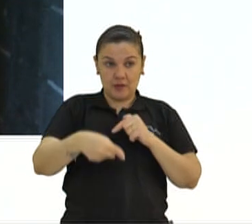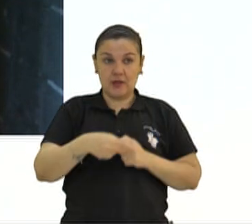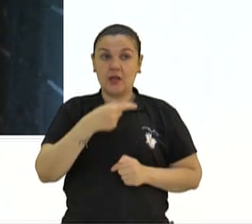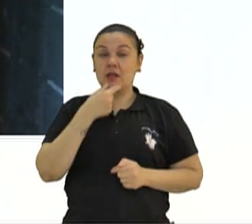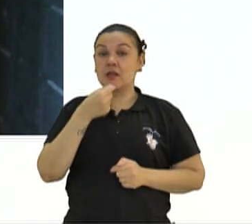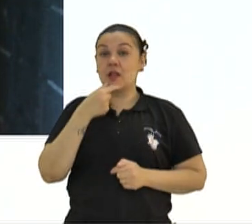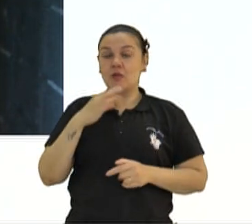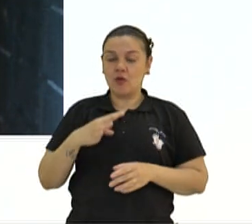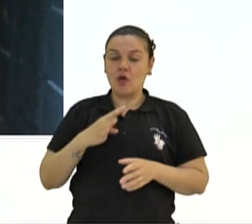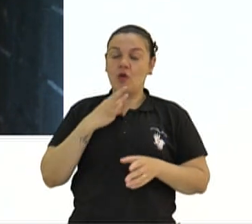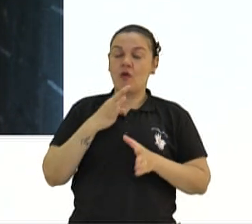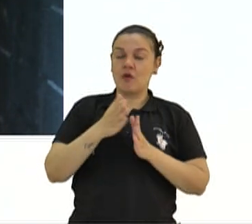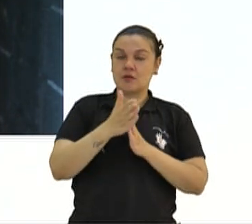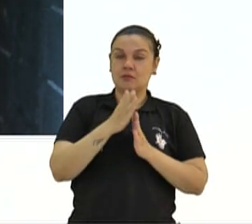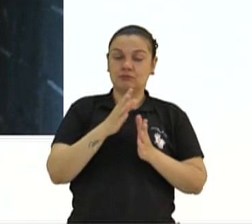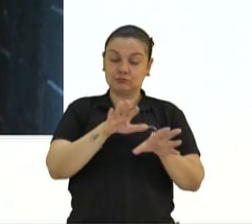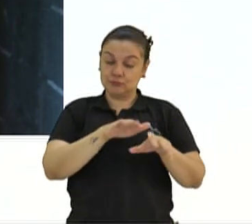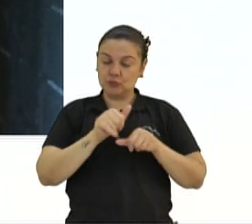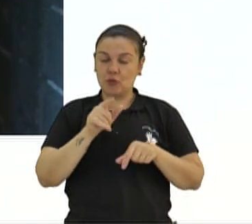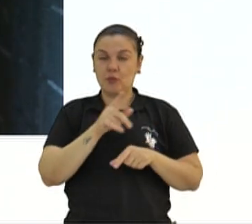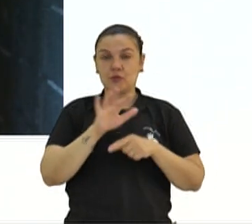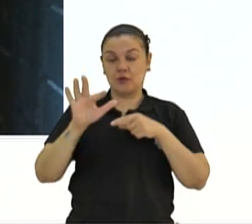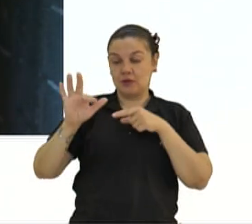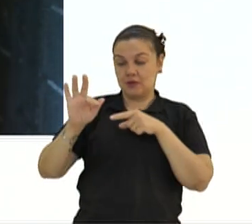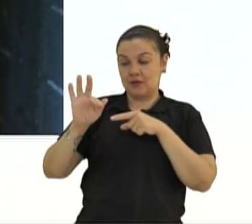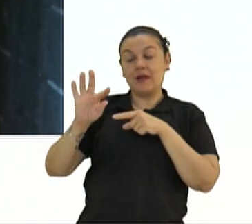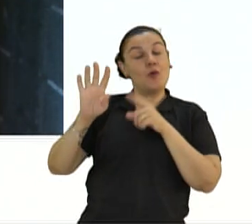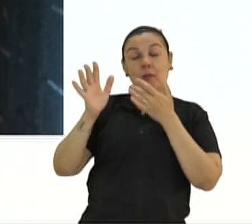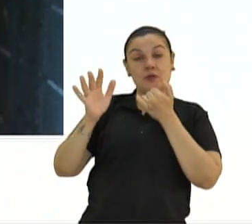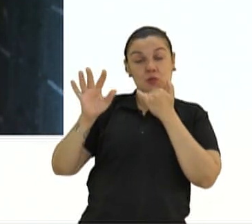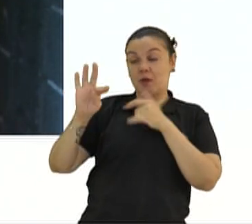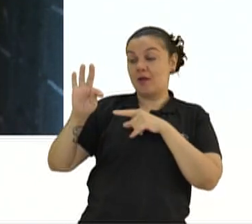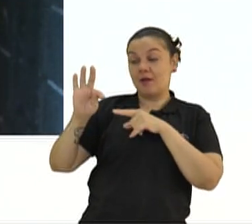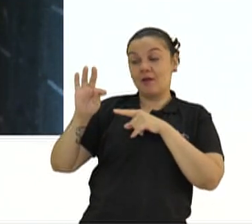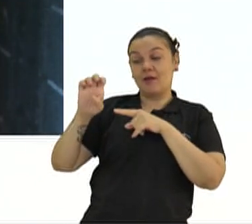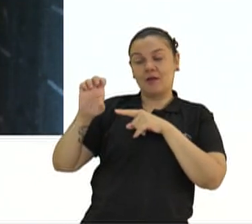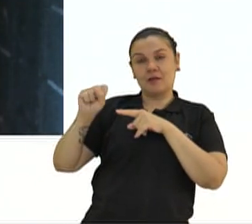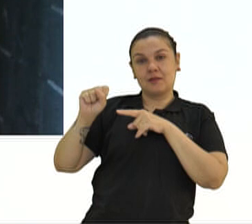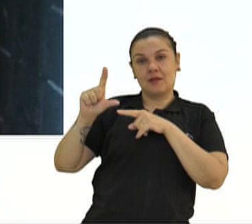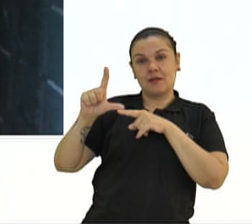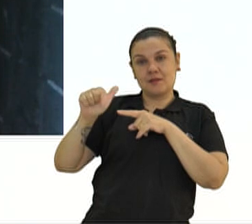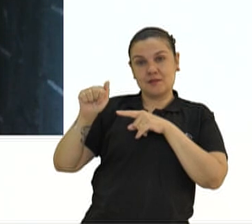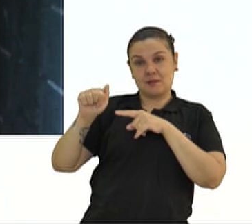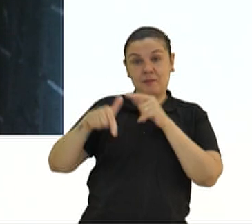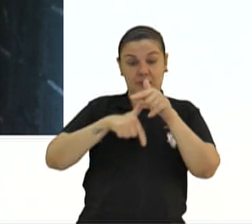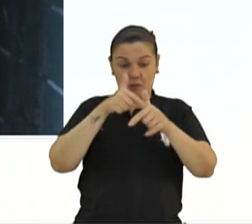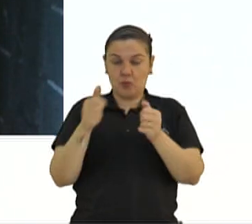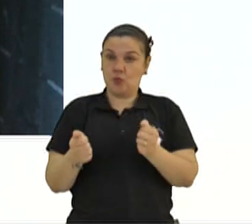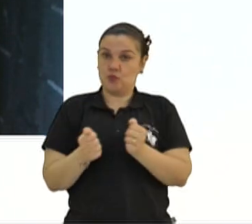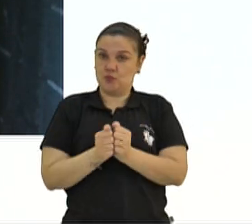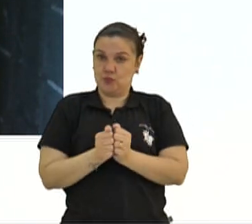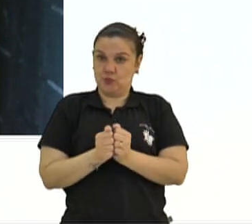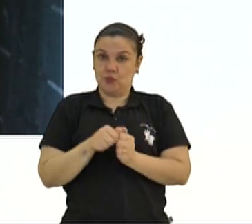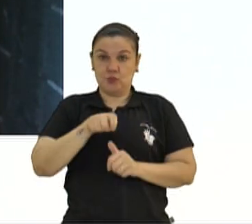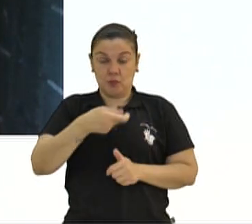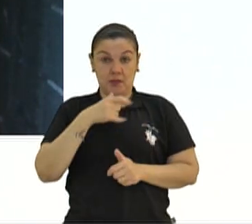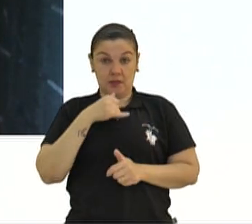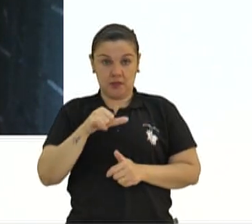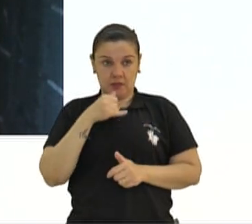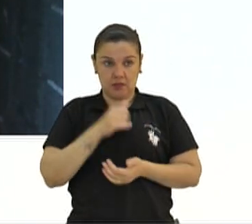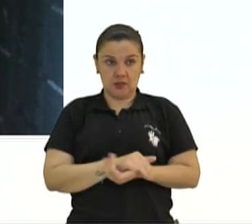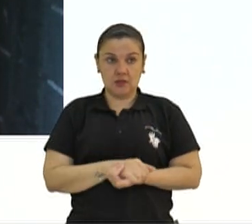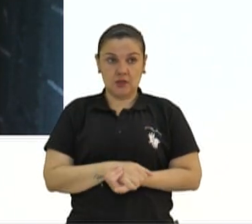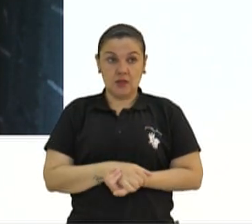Nikola Tesla. Já ouviu falar? Famoso Tesla. Pois é. O Tesla trabalhou no laboratório do Thomas Edison. E ele